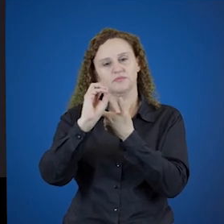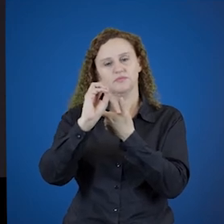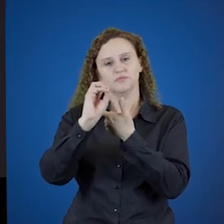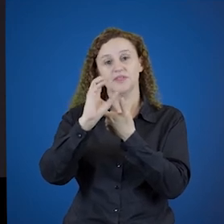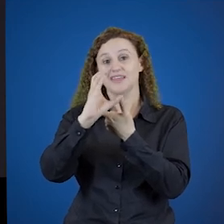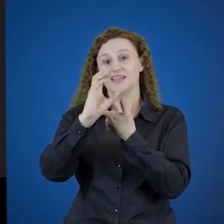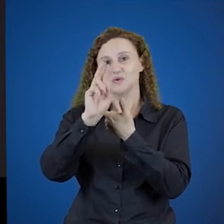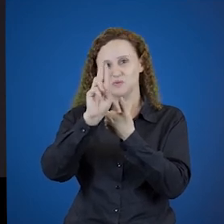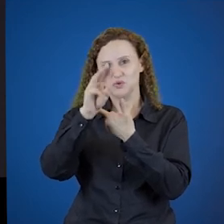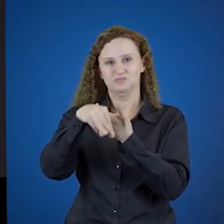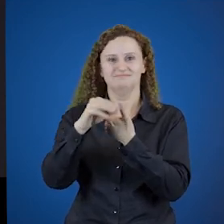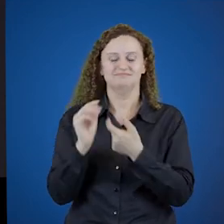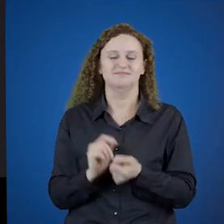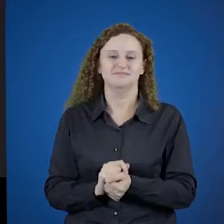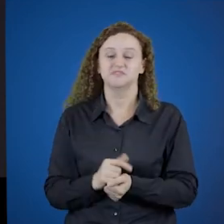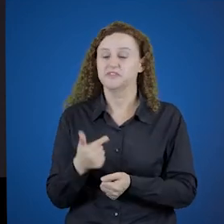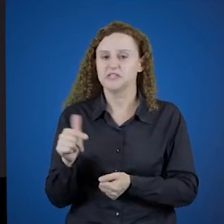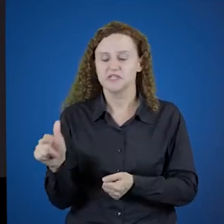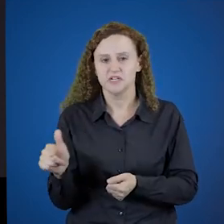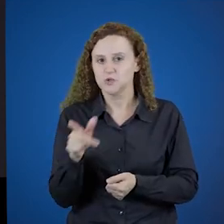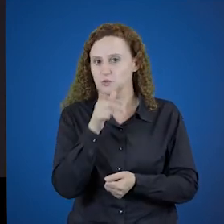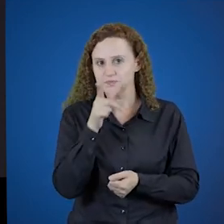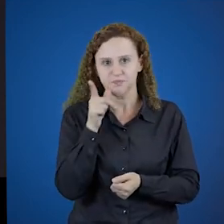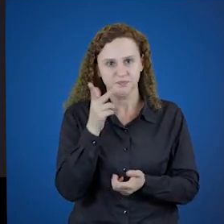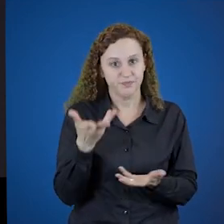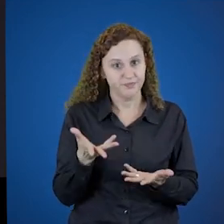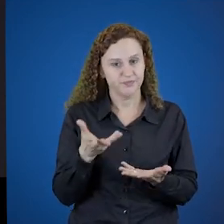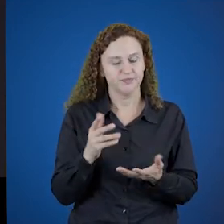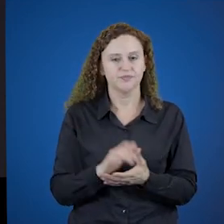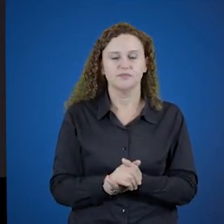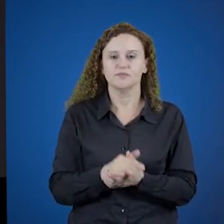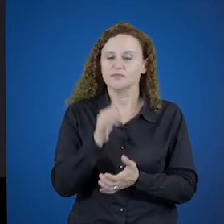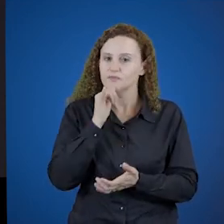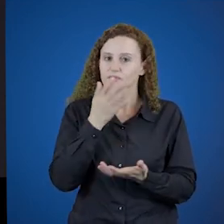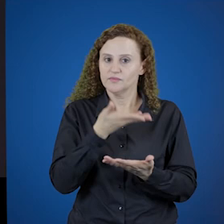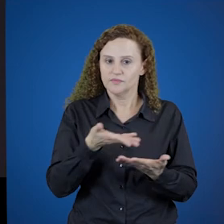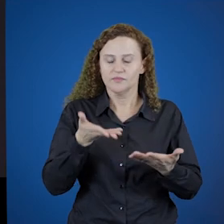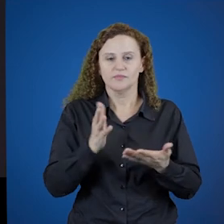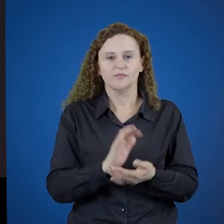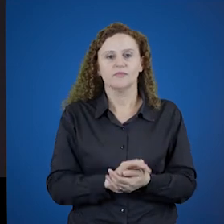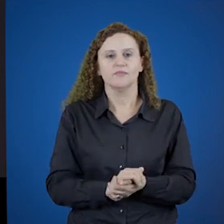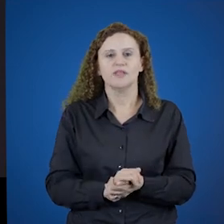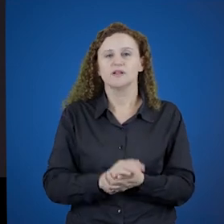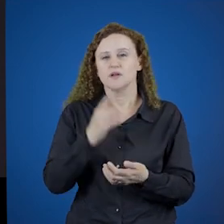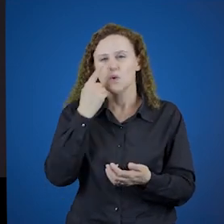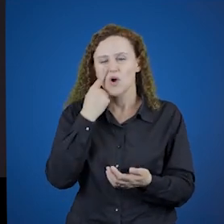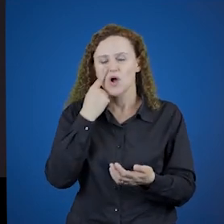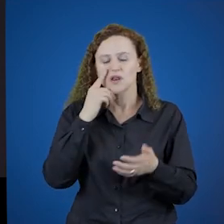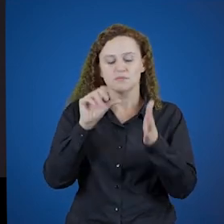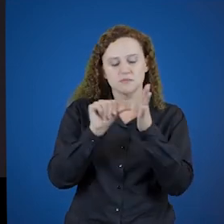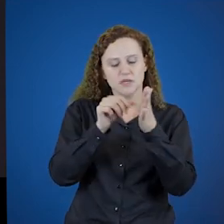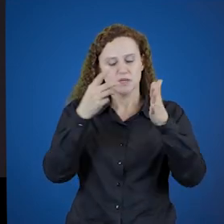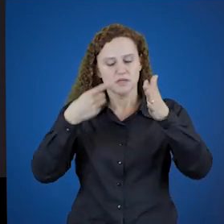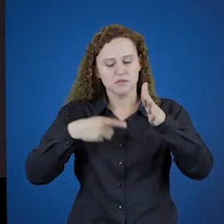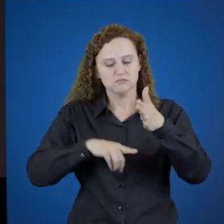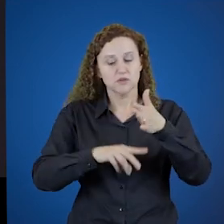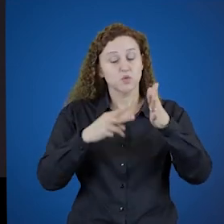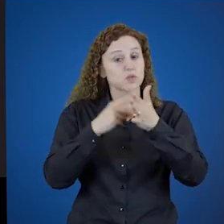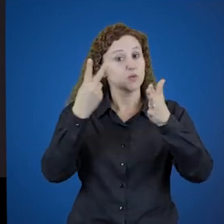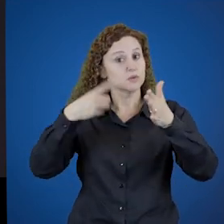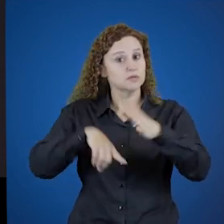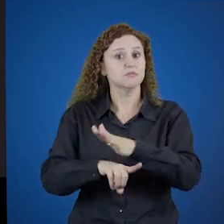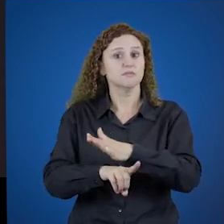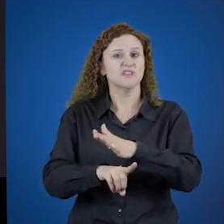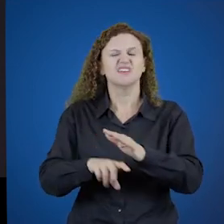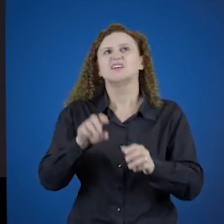cumprir então se eu tenho tem que ficar escolhendo as palavras porque tem que ser da primeira e segunda ver que ele nação se eu